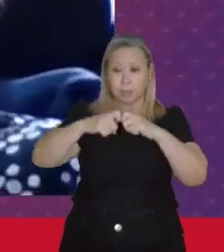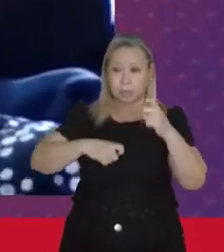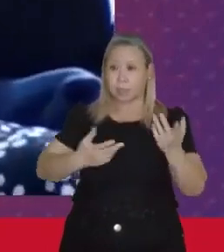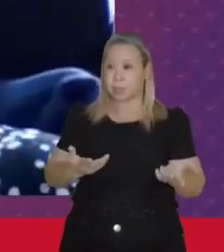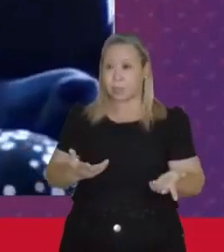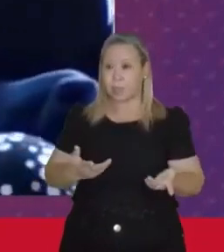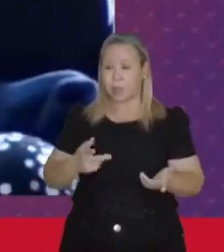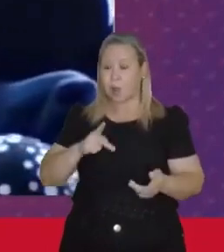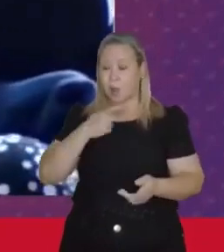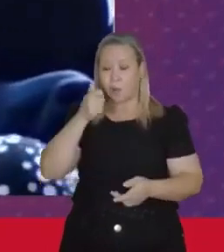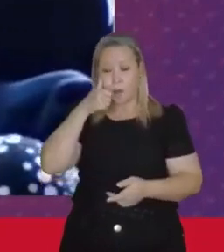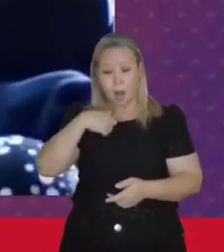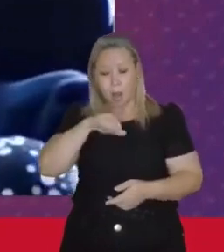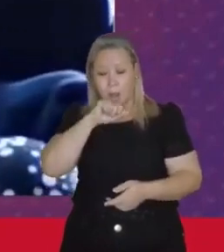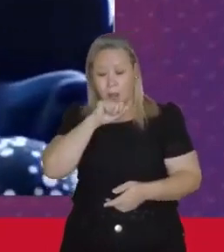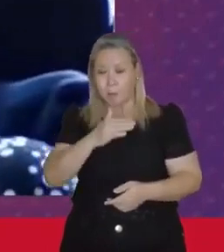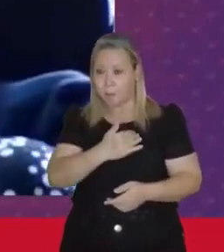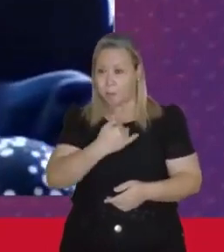morte materna,